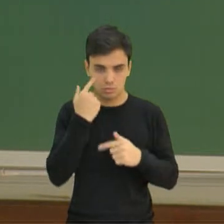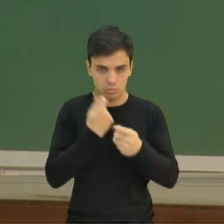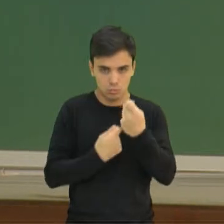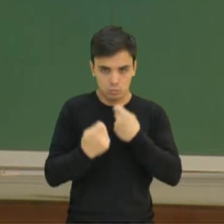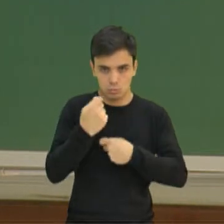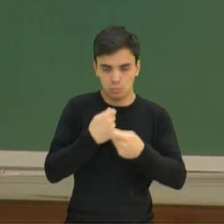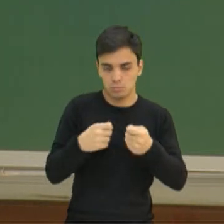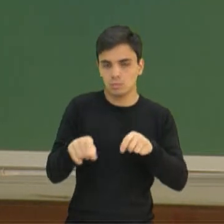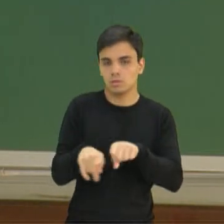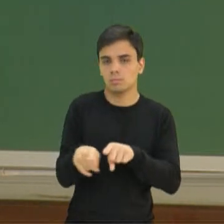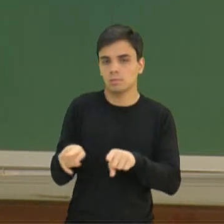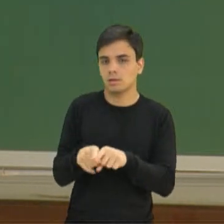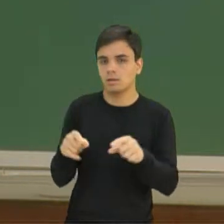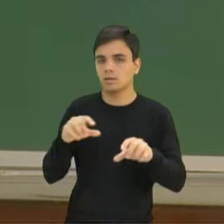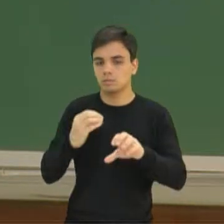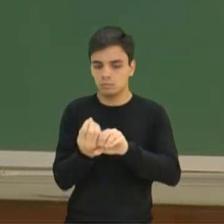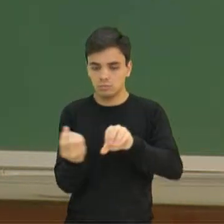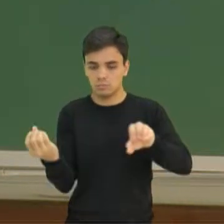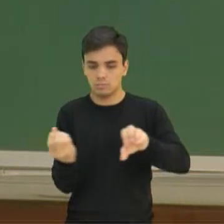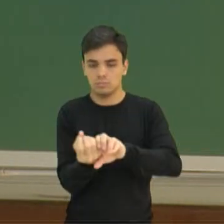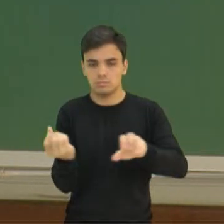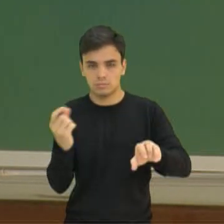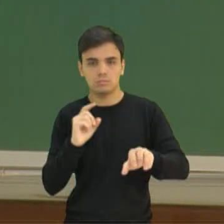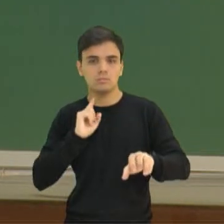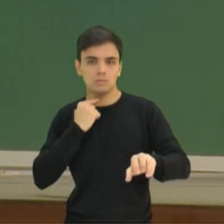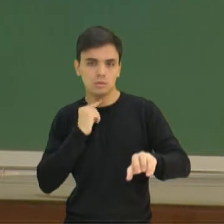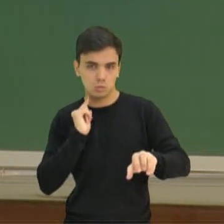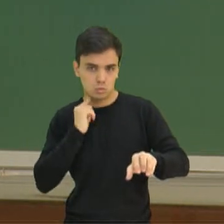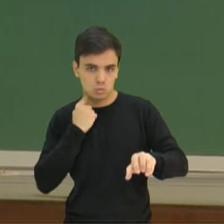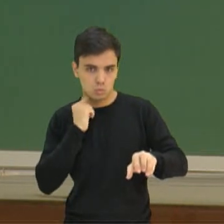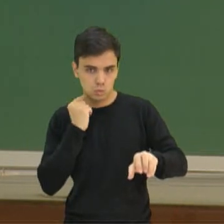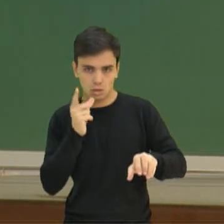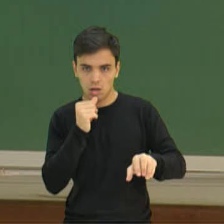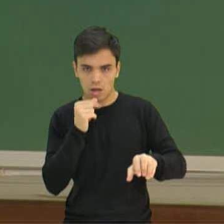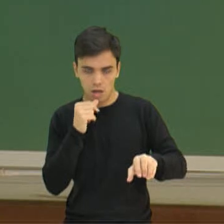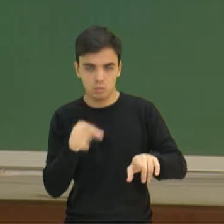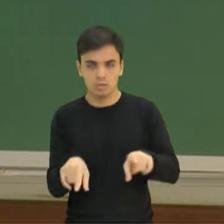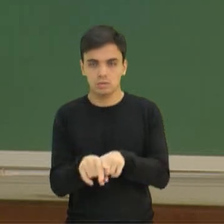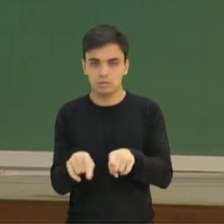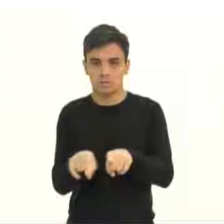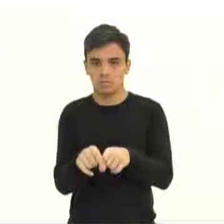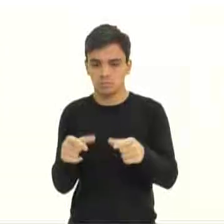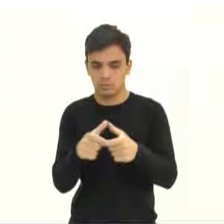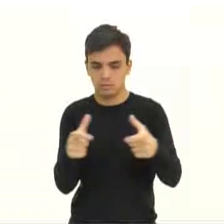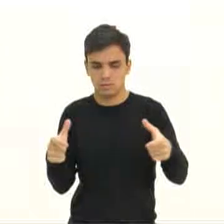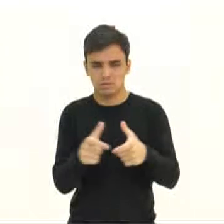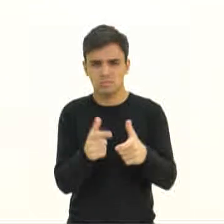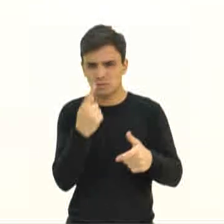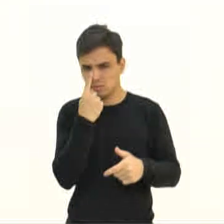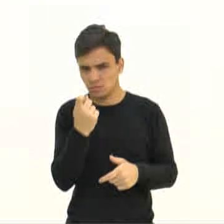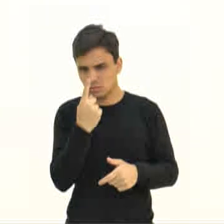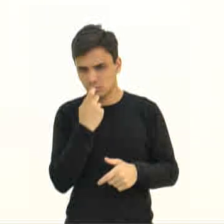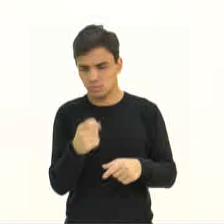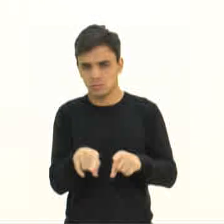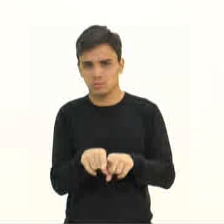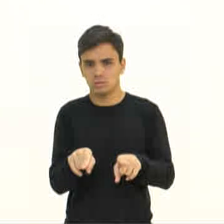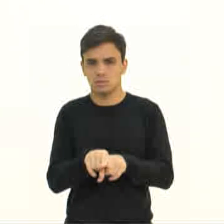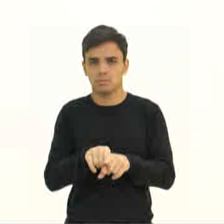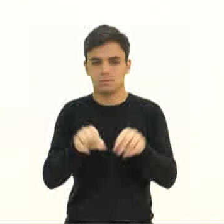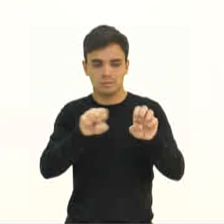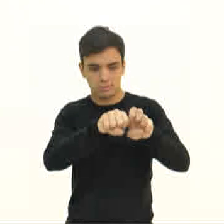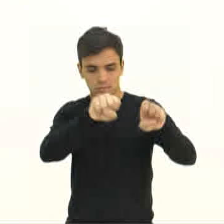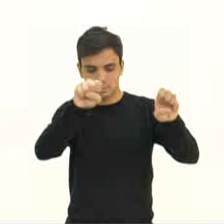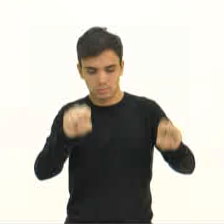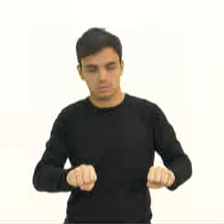tenho mais pessoas naquela área, eu vou ter um aumento da produção de esgoto. Crescimento dos resíduos, sobrecarga dos sistemas